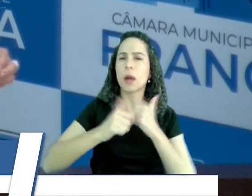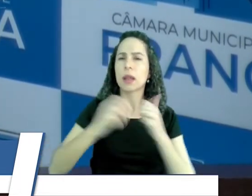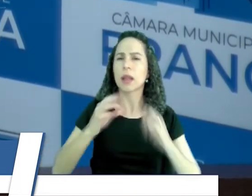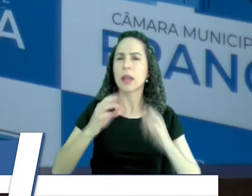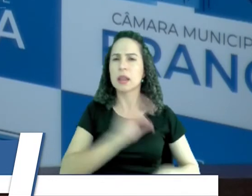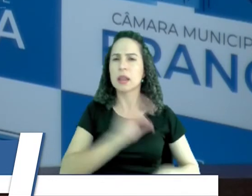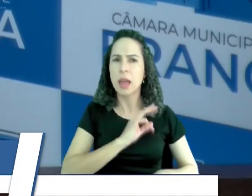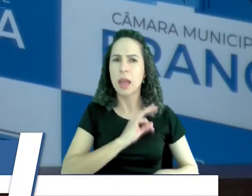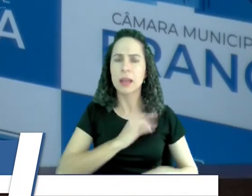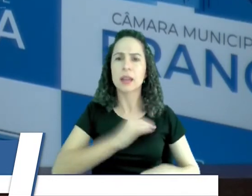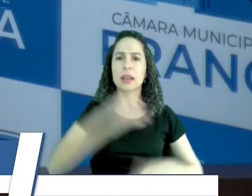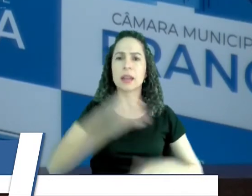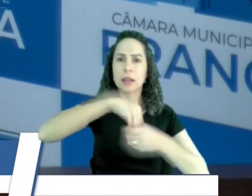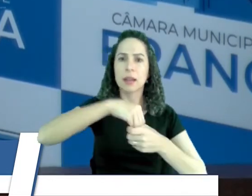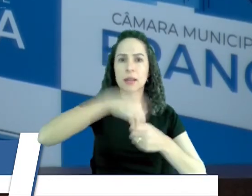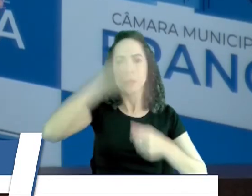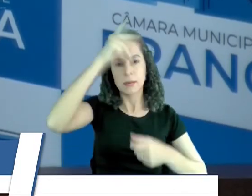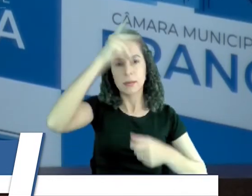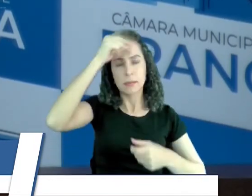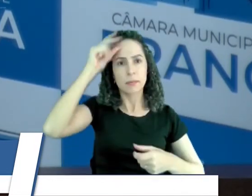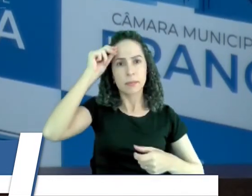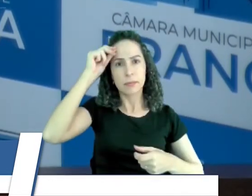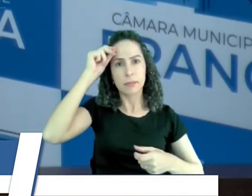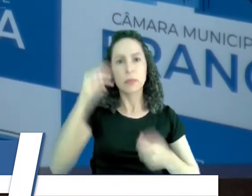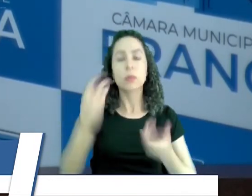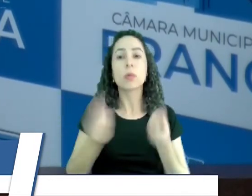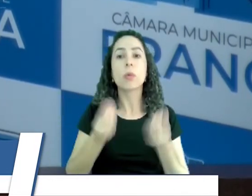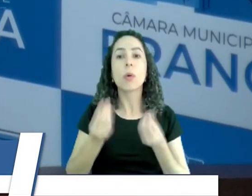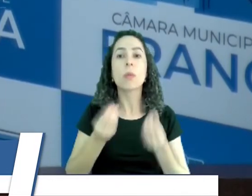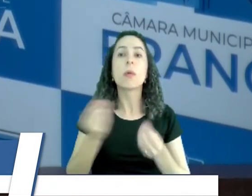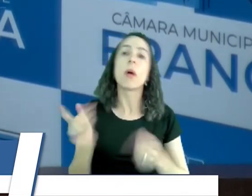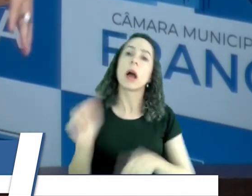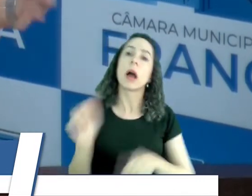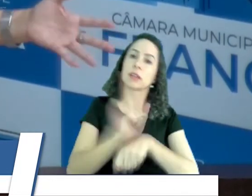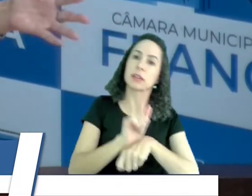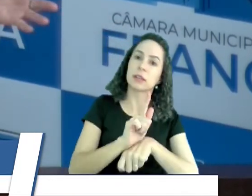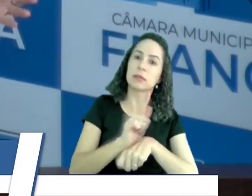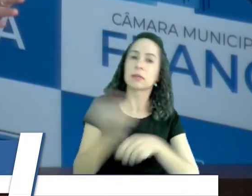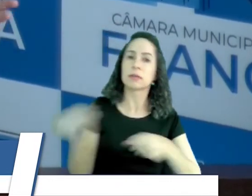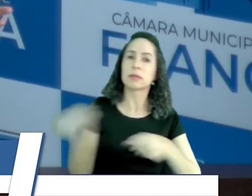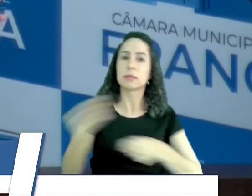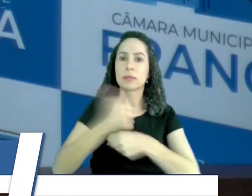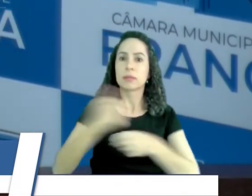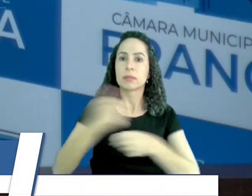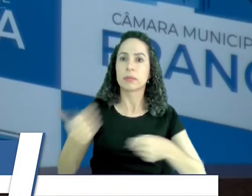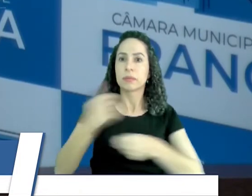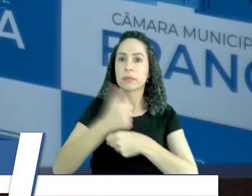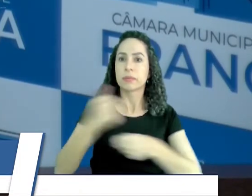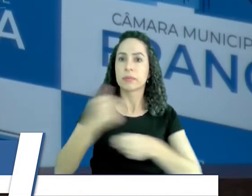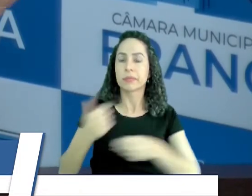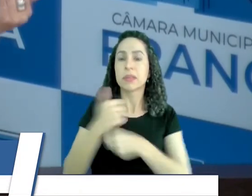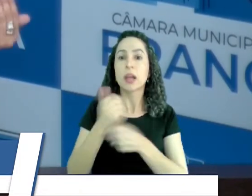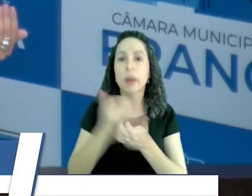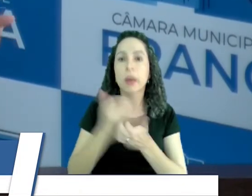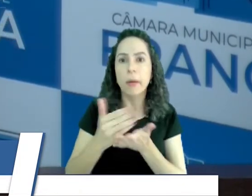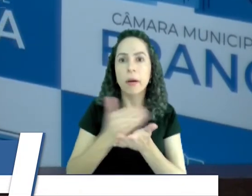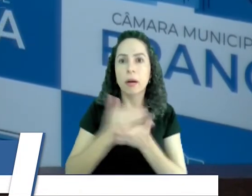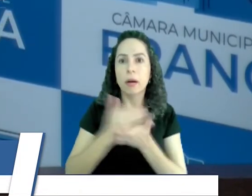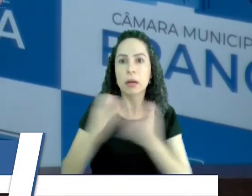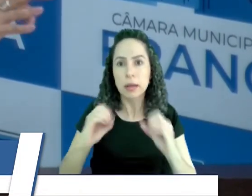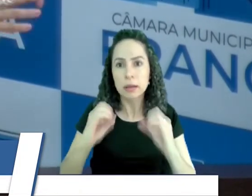na prefeitura. Porque o que ocorre? Entra gestão, sai gestão, começa-se tudo de novo. Porque a administração